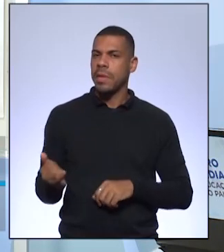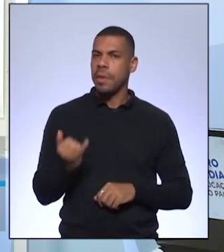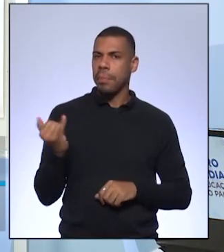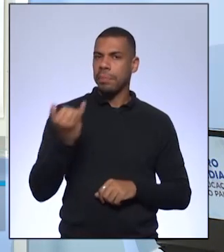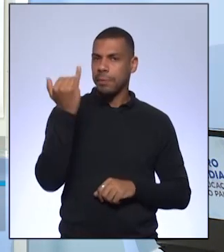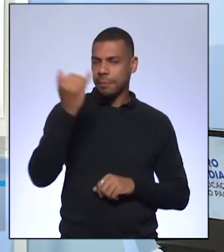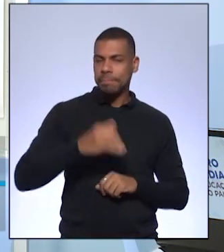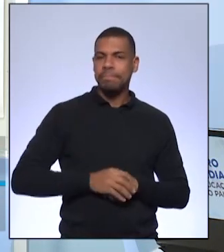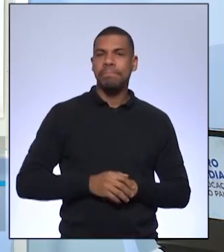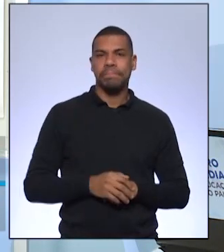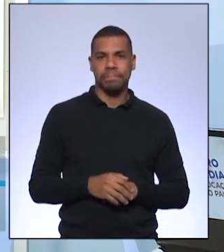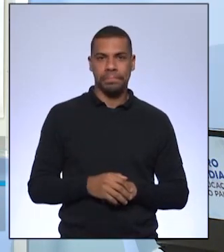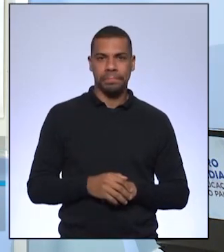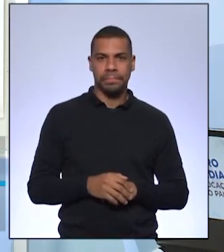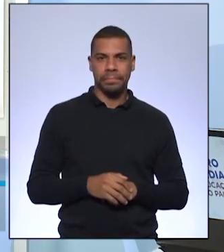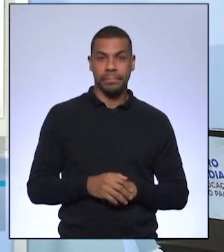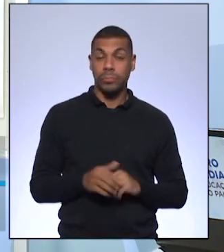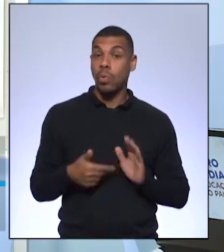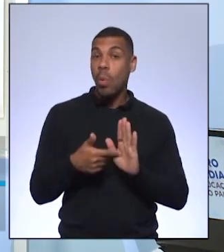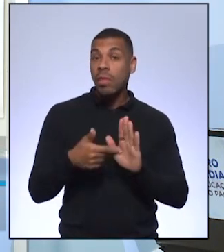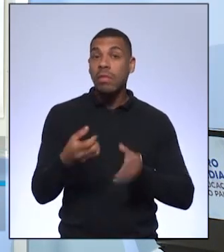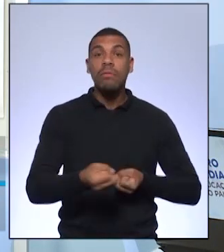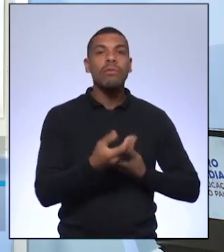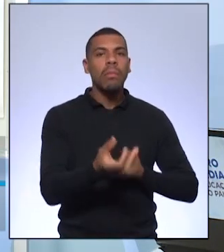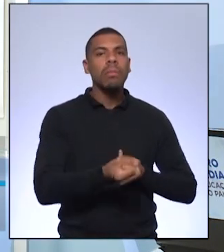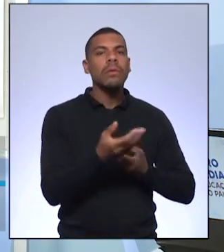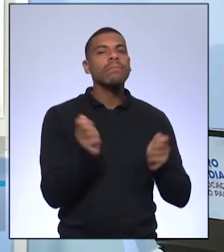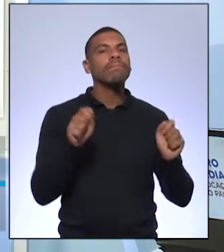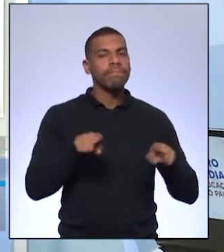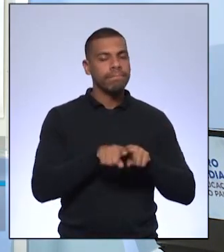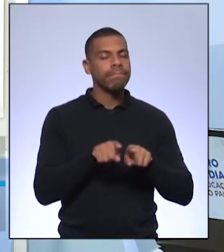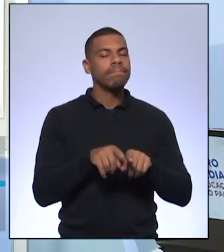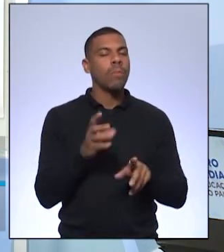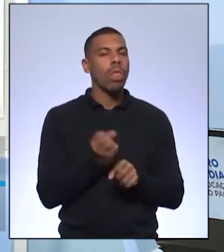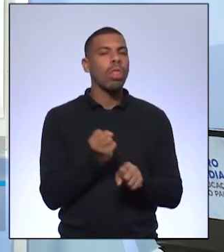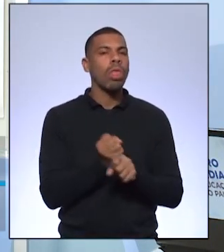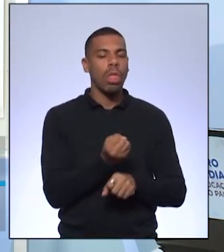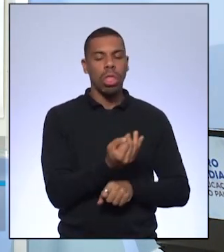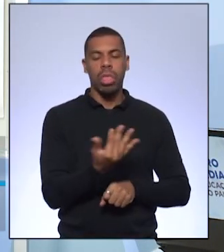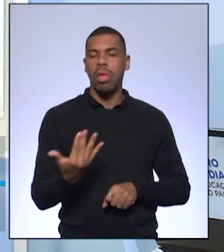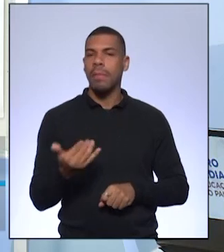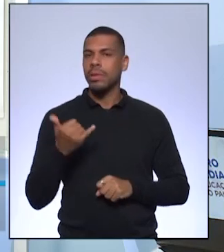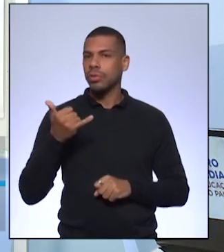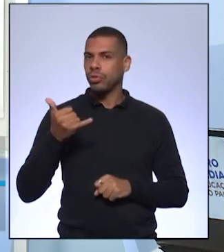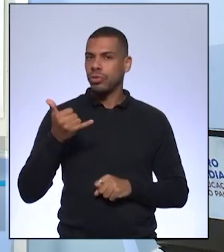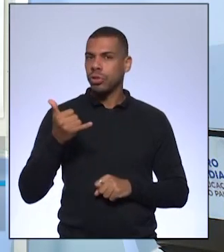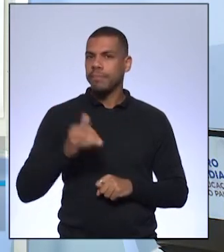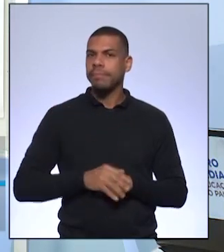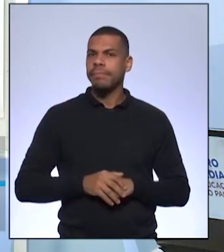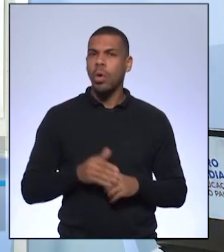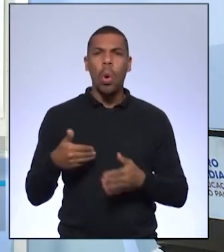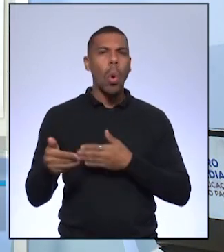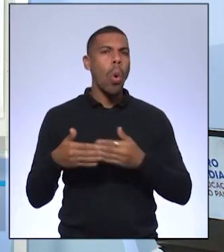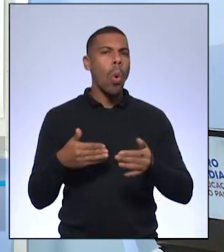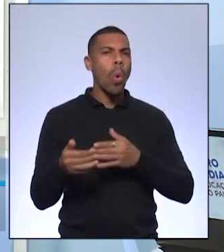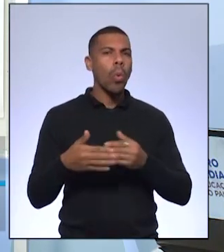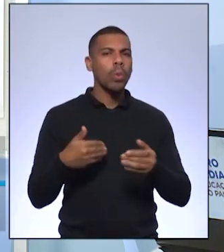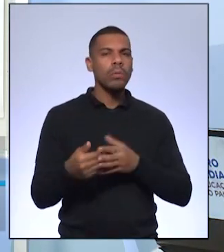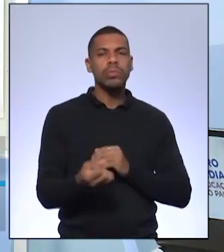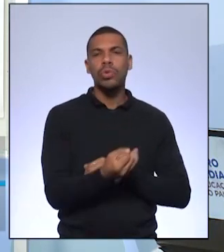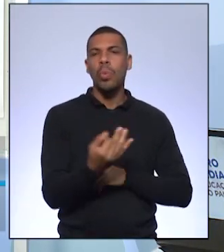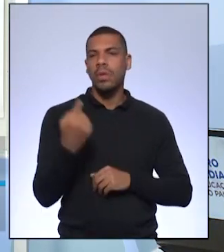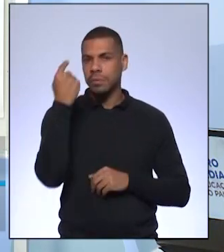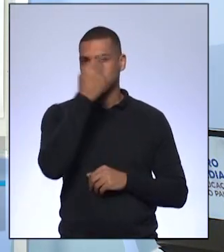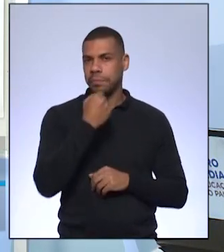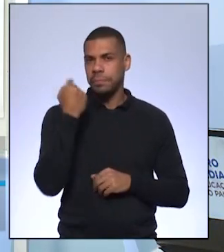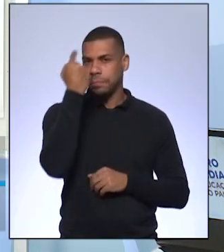Então, realmente, tá, com essa lei de formação, é possível calcular a quantidade de celulares produzidos para qualquer número de